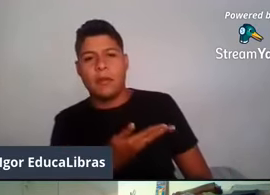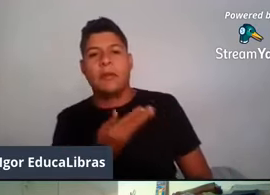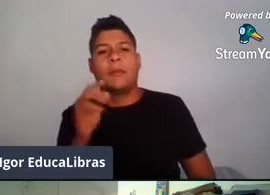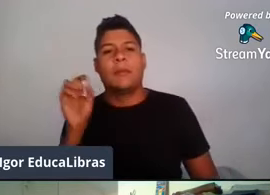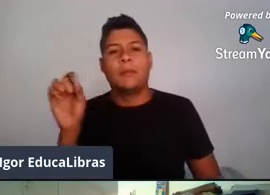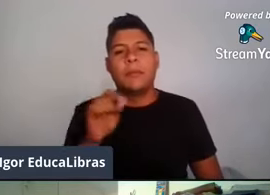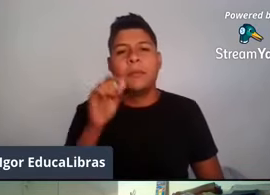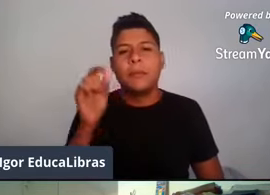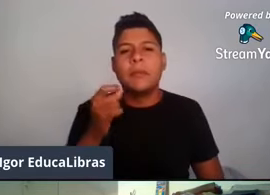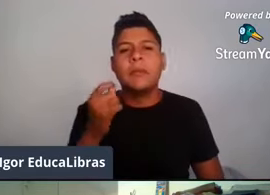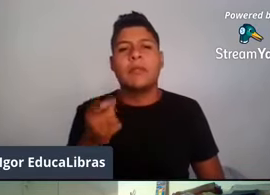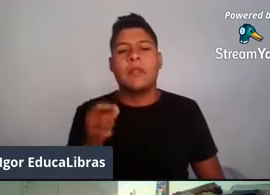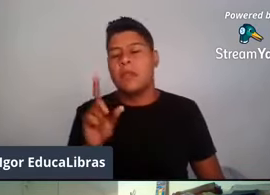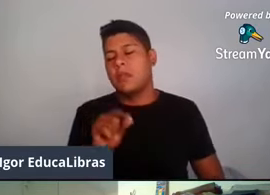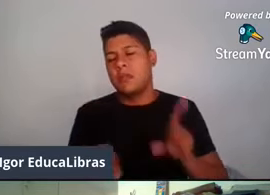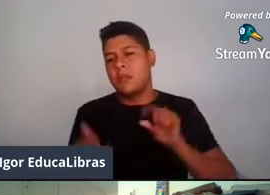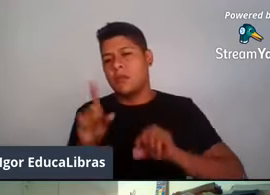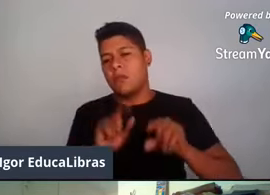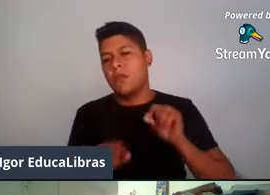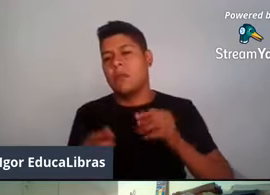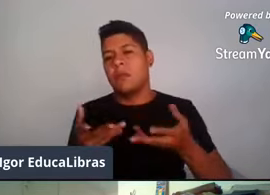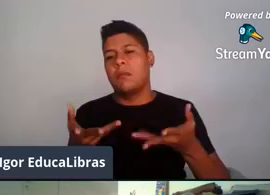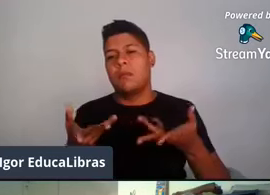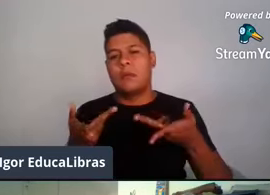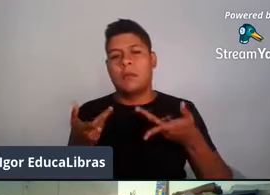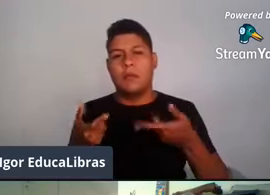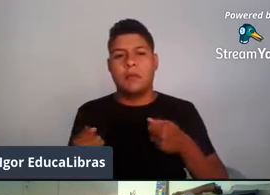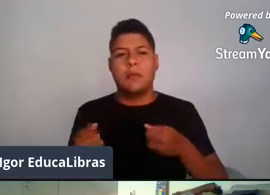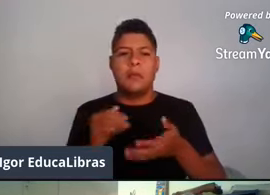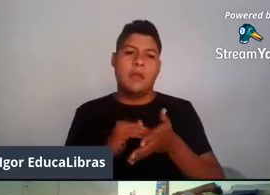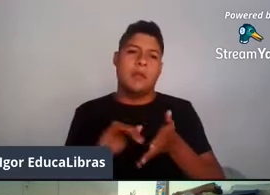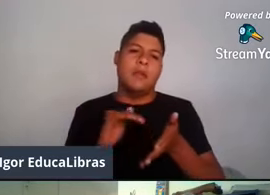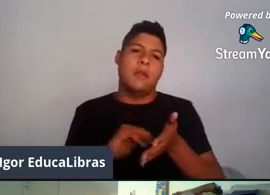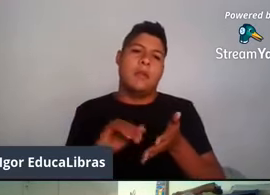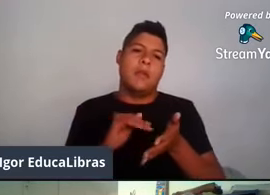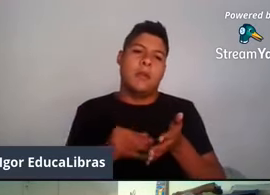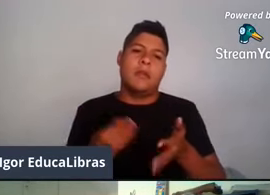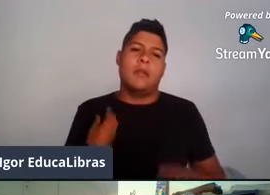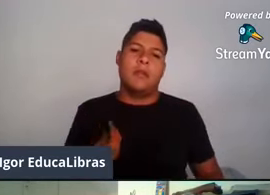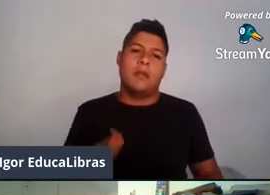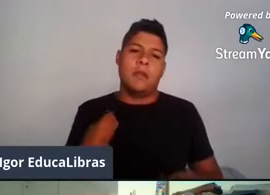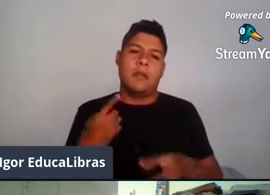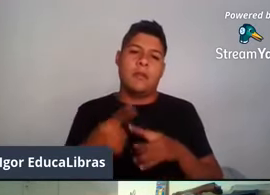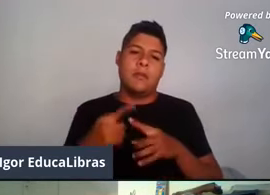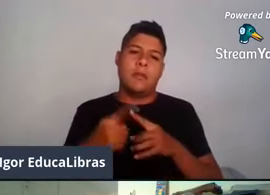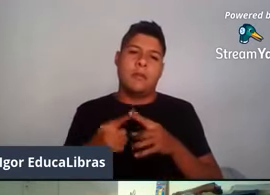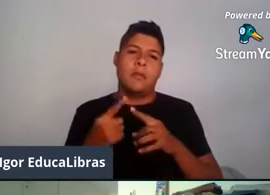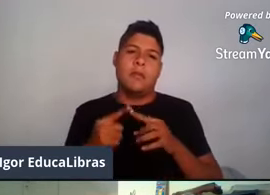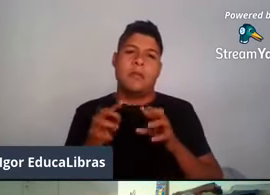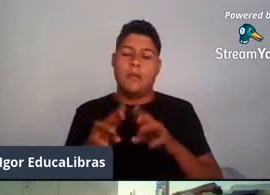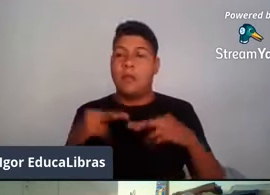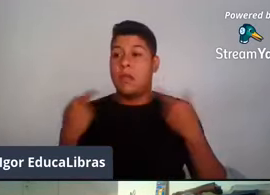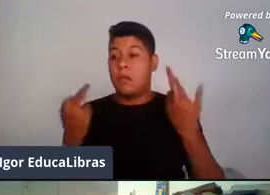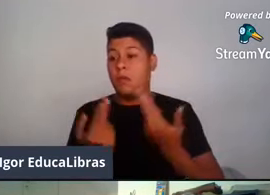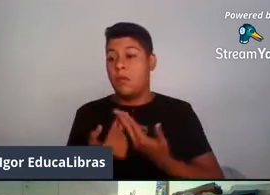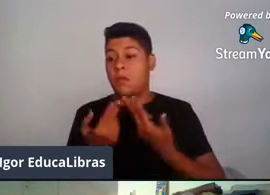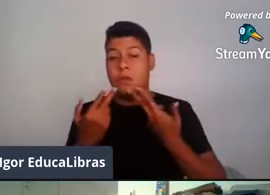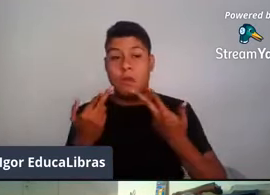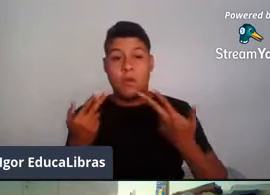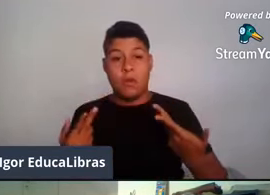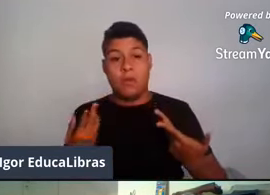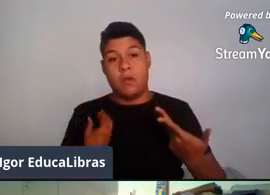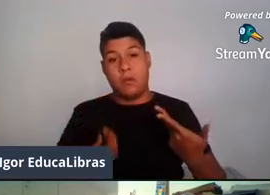foi minha melhor escolha aqui na secretaria, porque ela reúne todas as condições que a